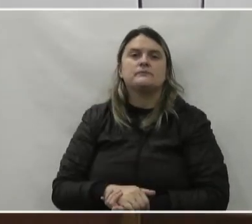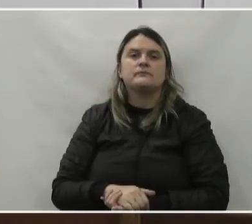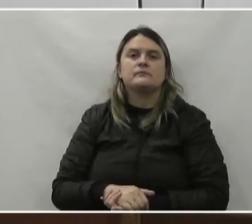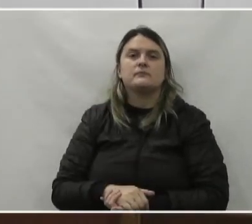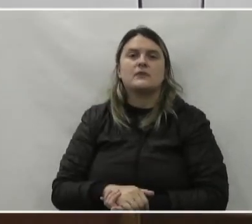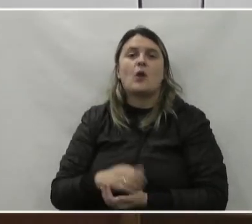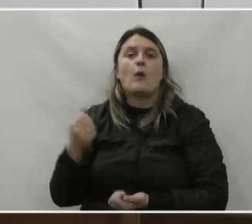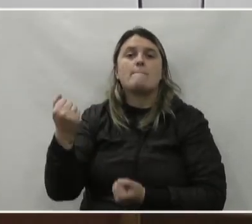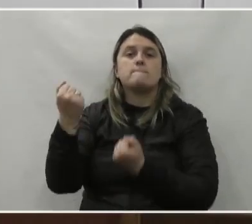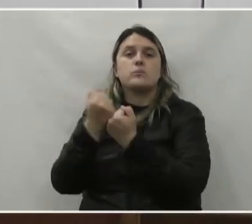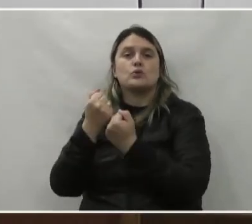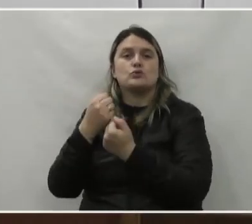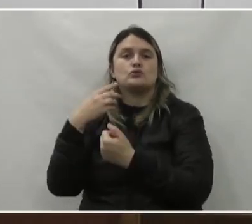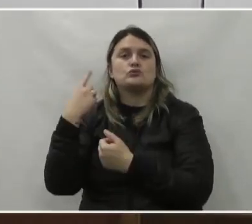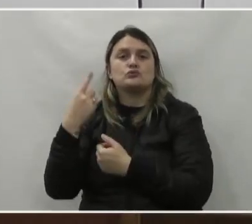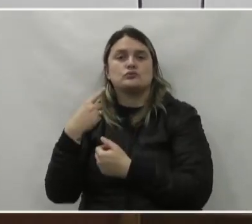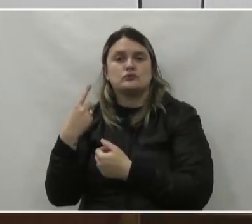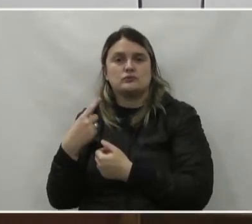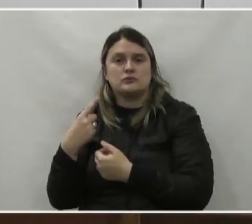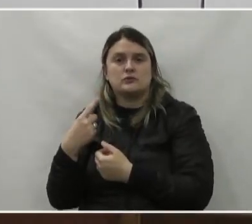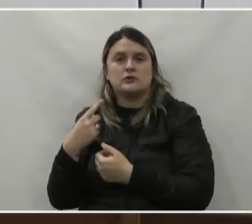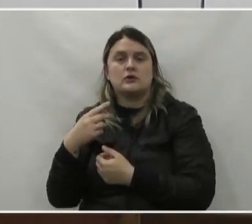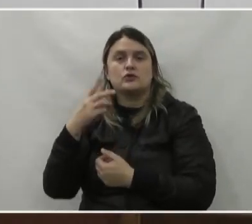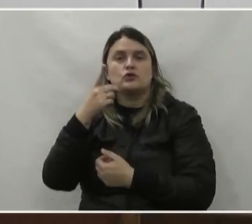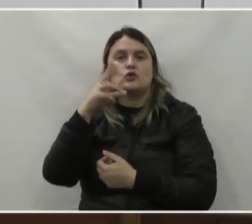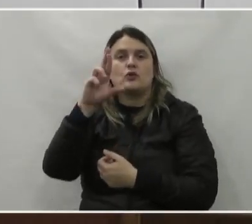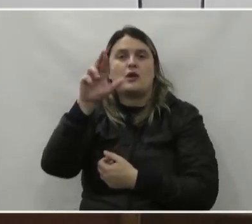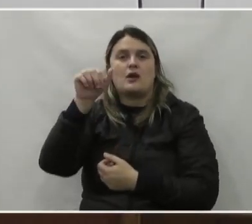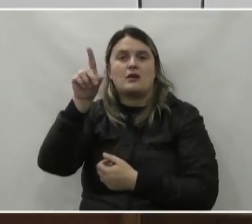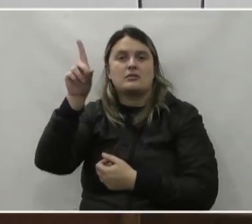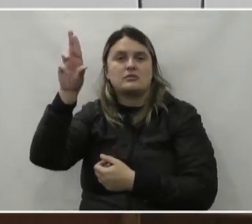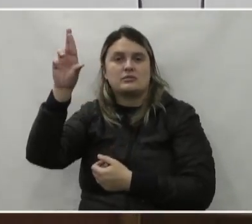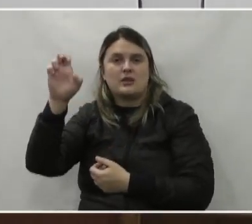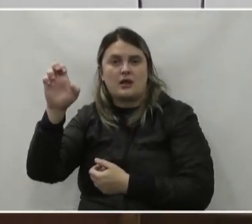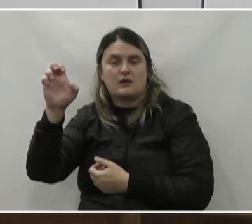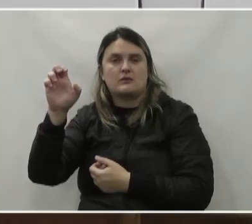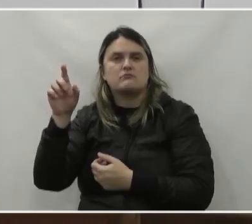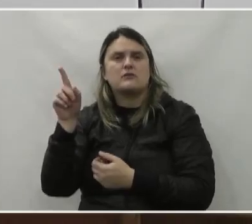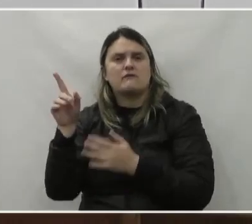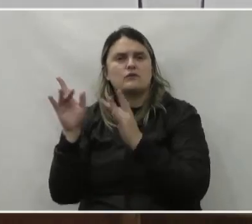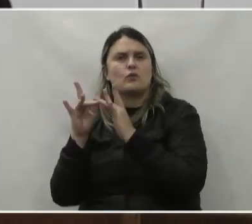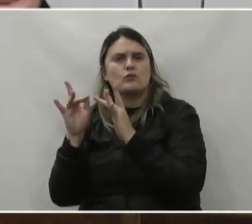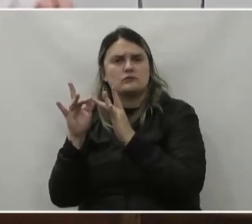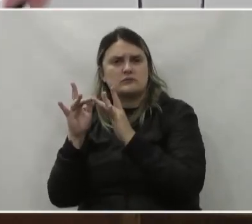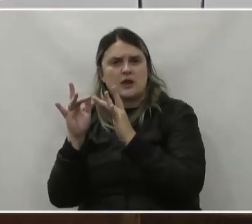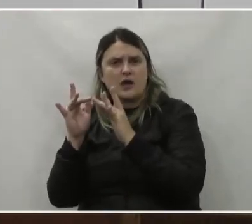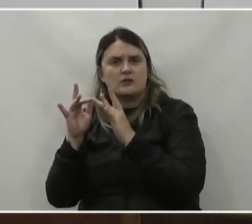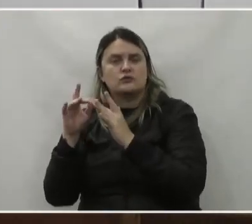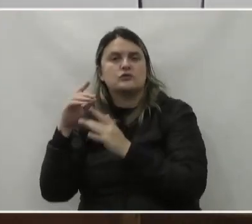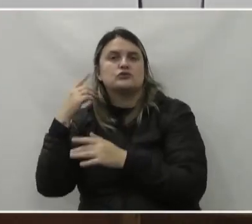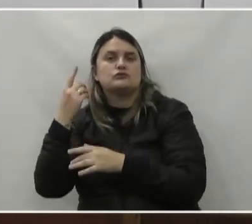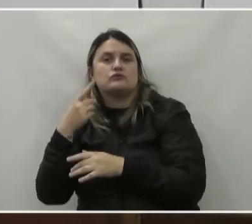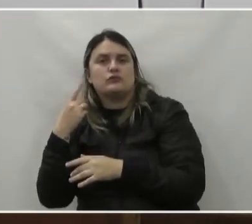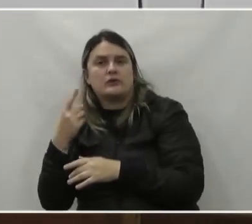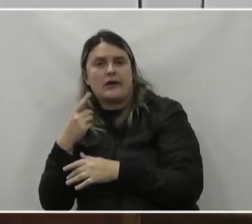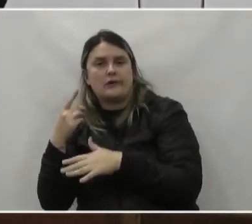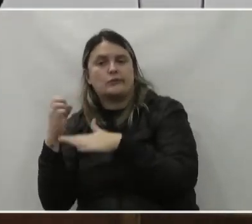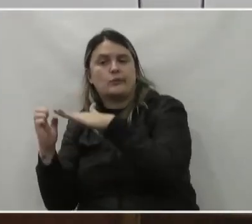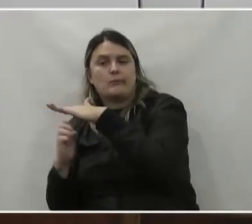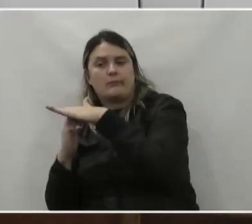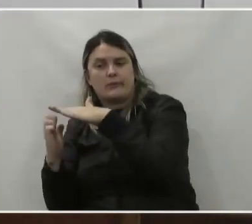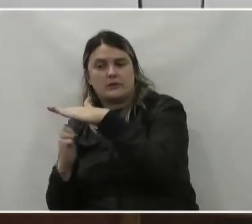assessor jurídico aqui da presidência, que é o doutor André, que ele entrou em contato, né, com os advogados dessa empresa